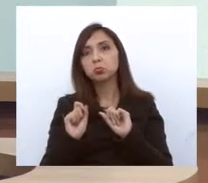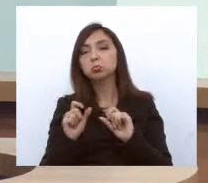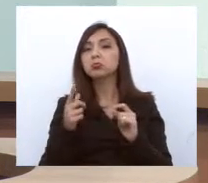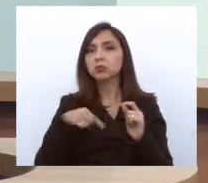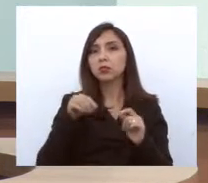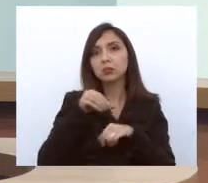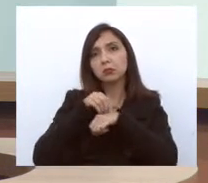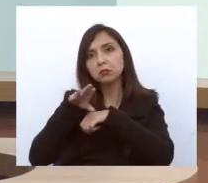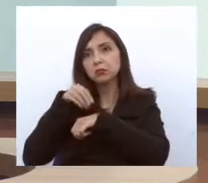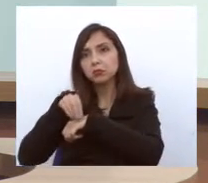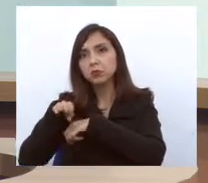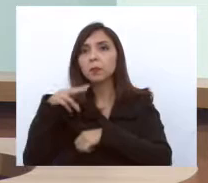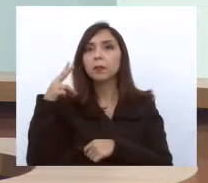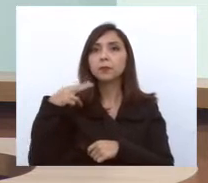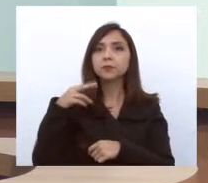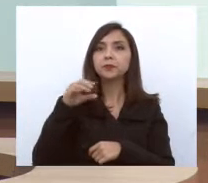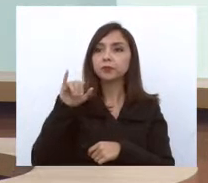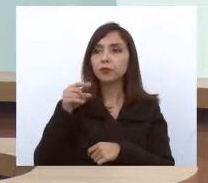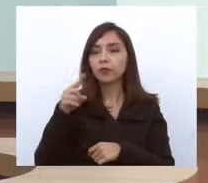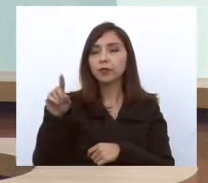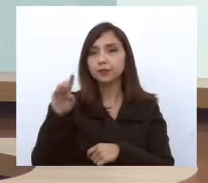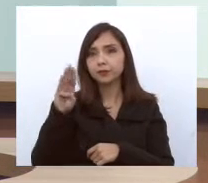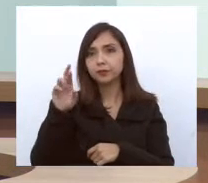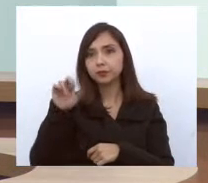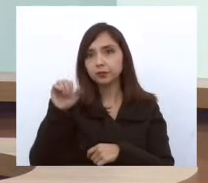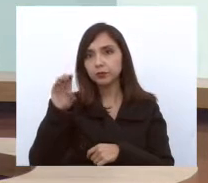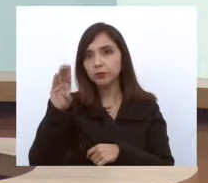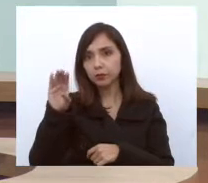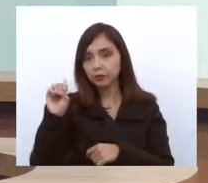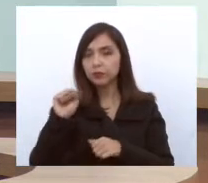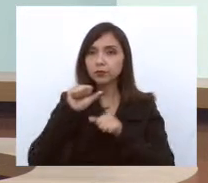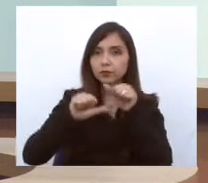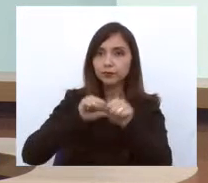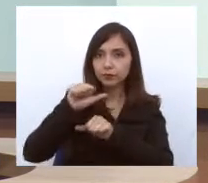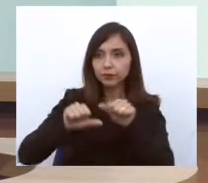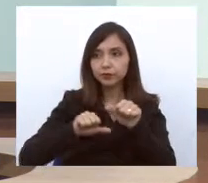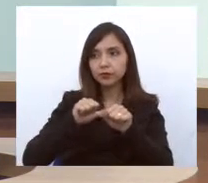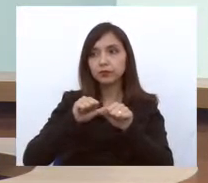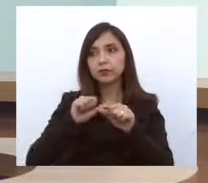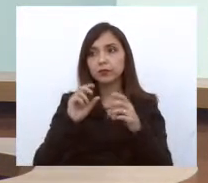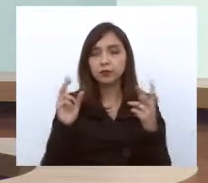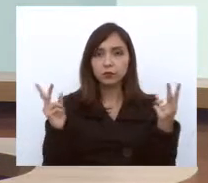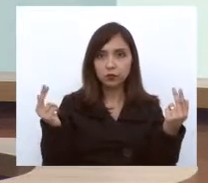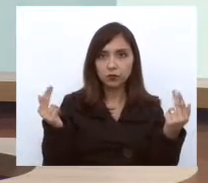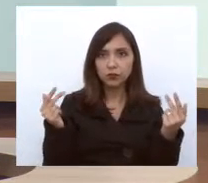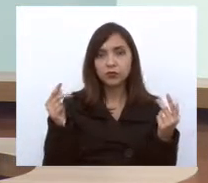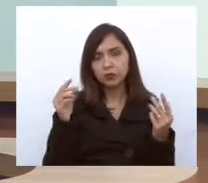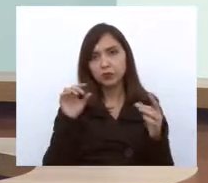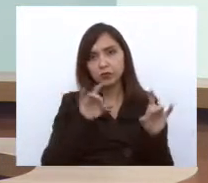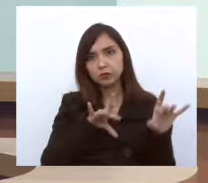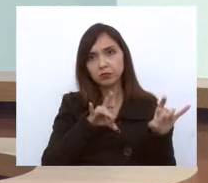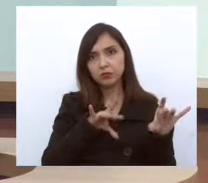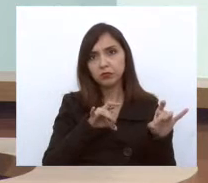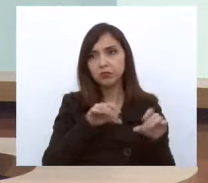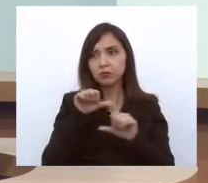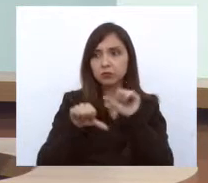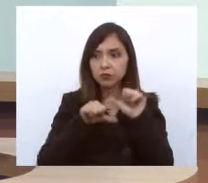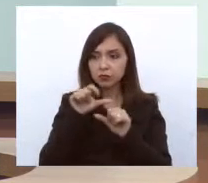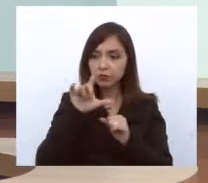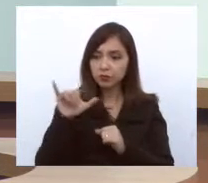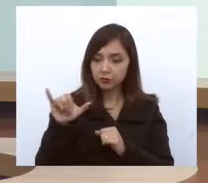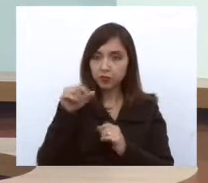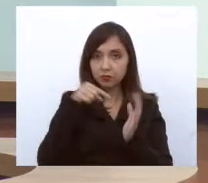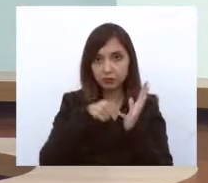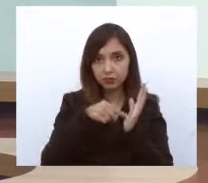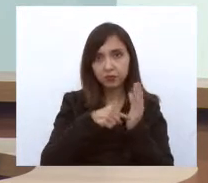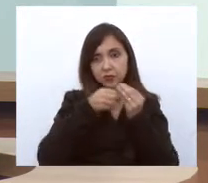Sugeri ao vereador João Barbosa que modificasse corretamente da técnica melhor, seria modificar a lei existente, de